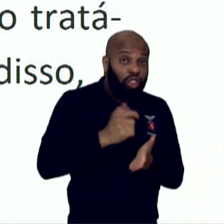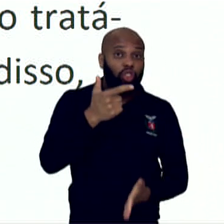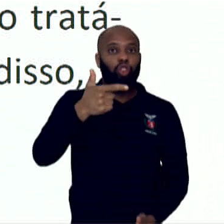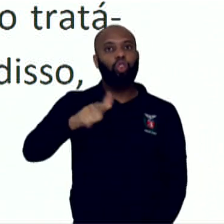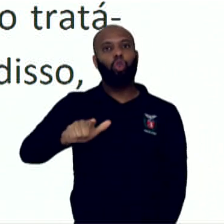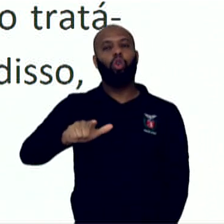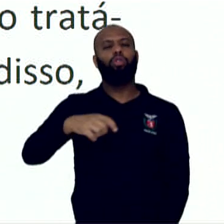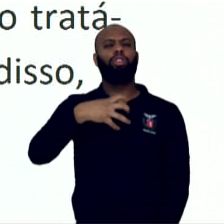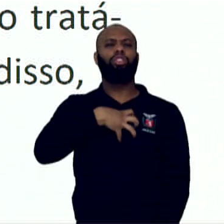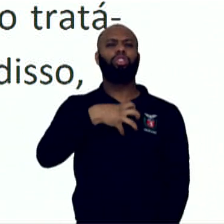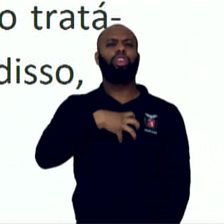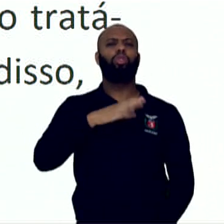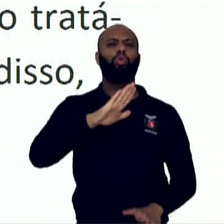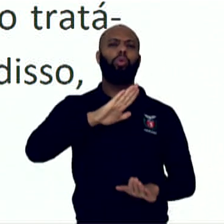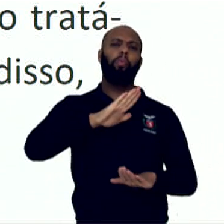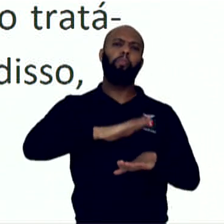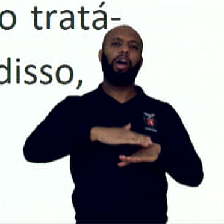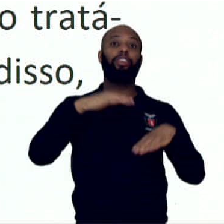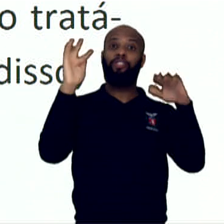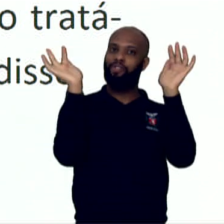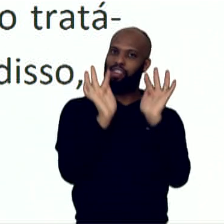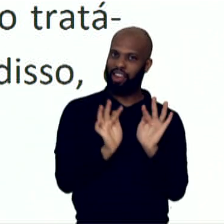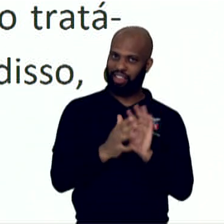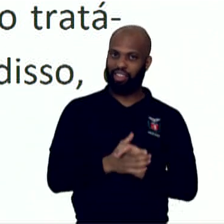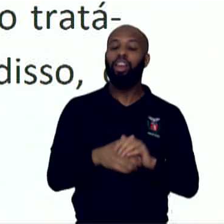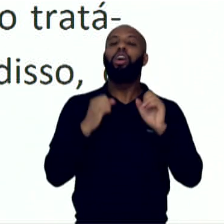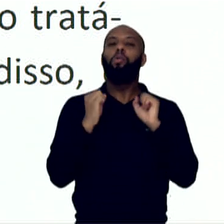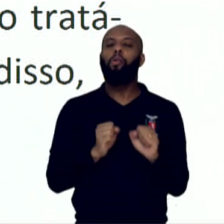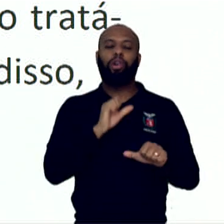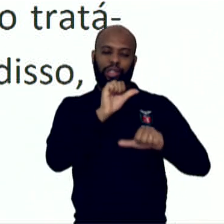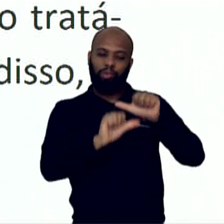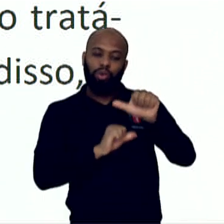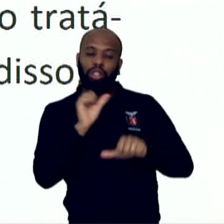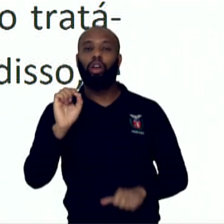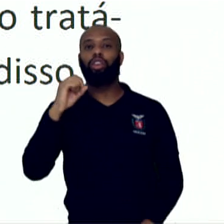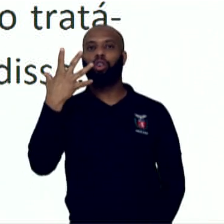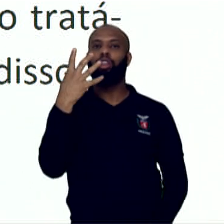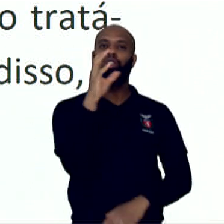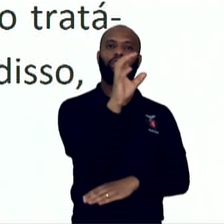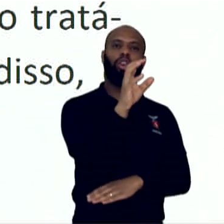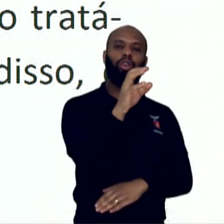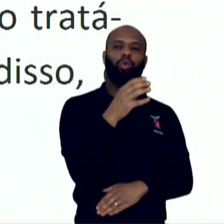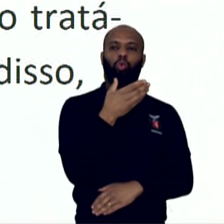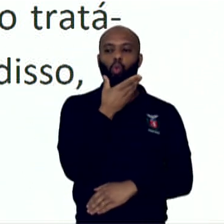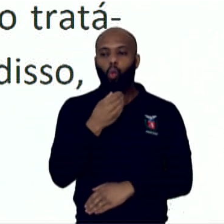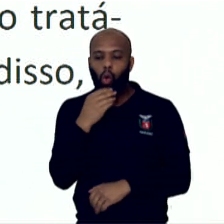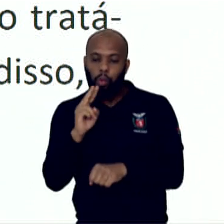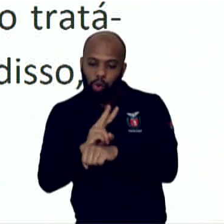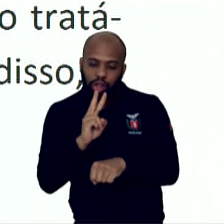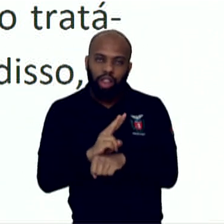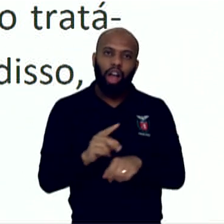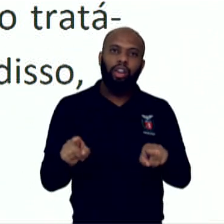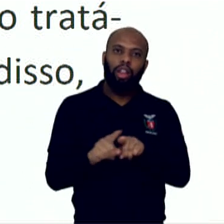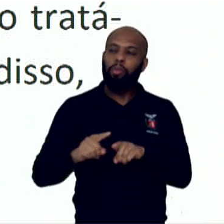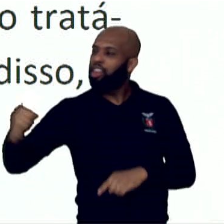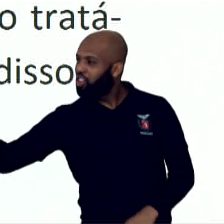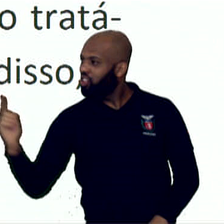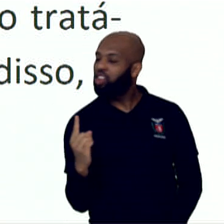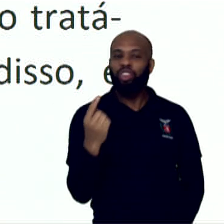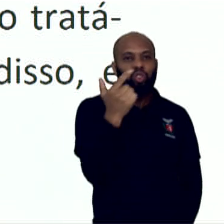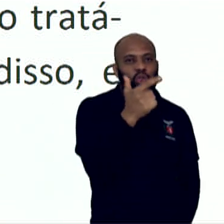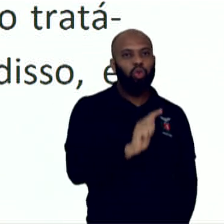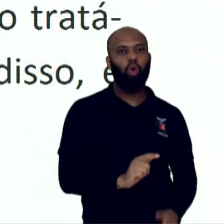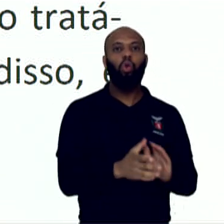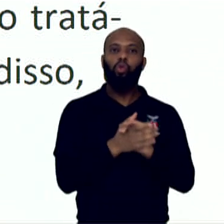mais positivo, tá? Aí você pode mudar o que aconteceu com o jardineiro, trazer o jardineiro de volta,